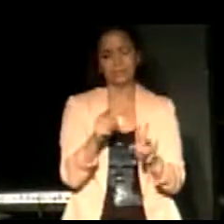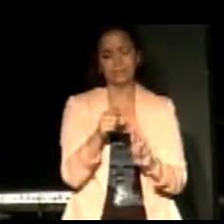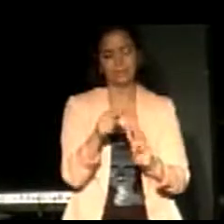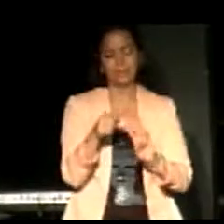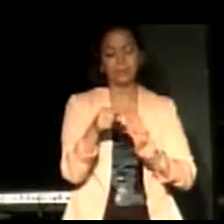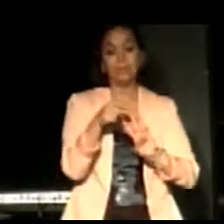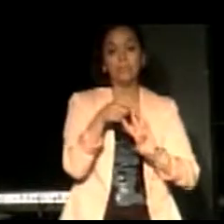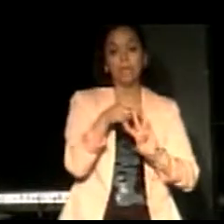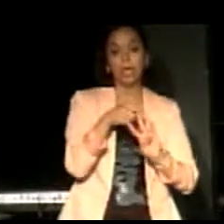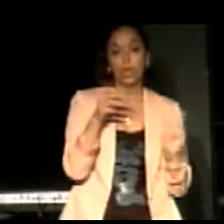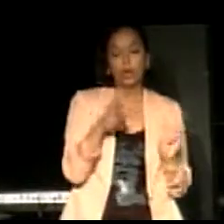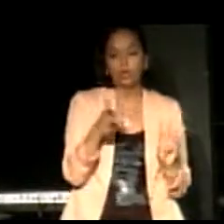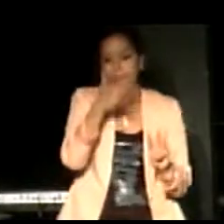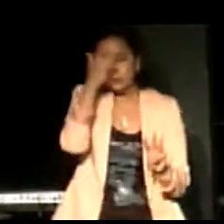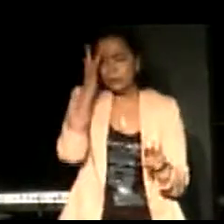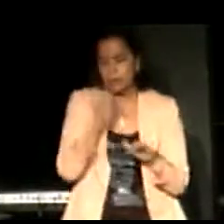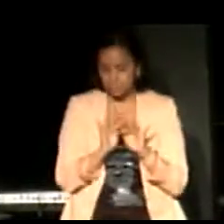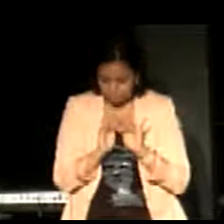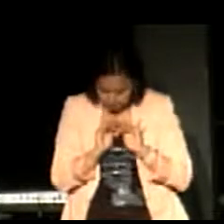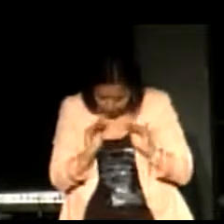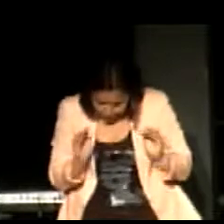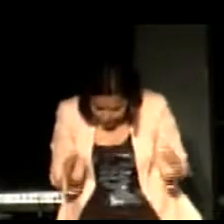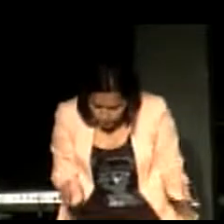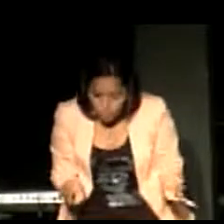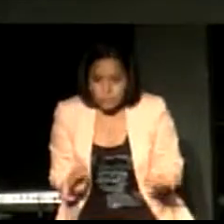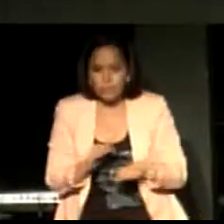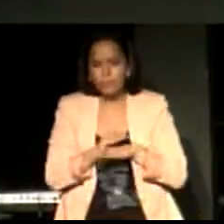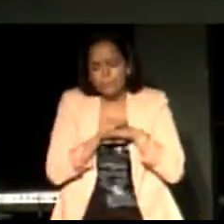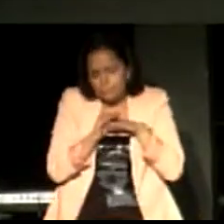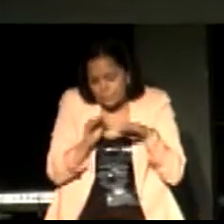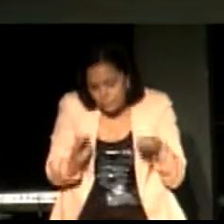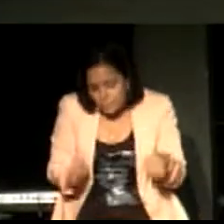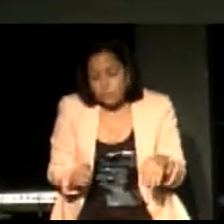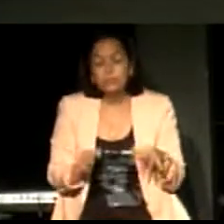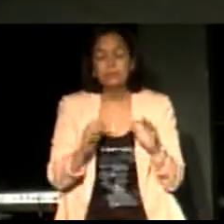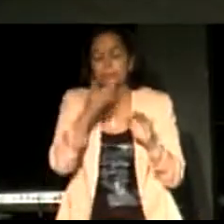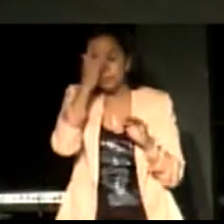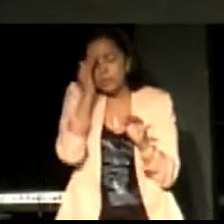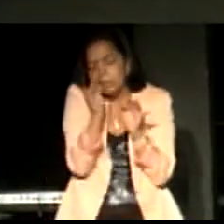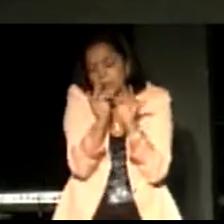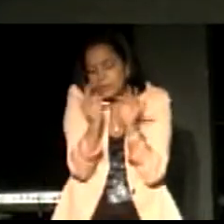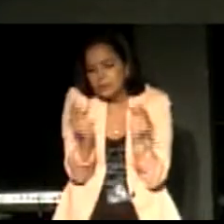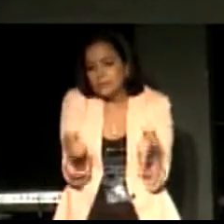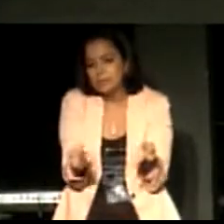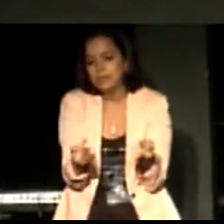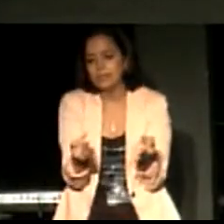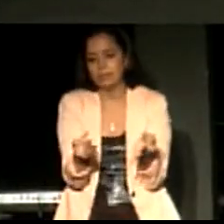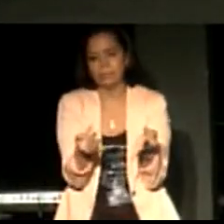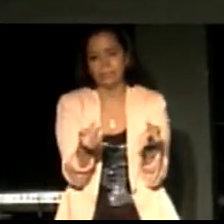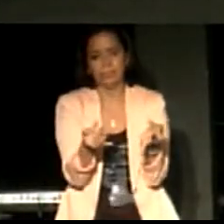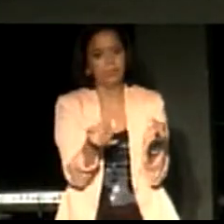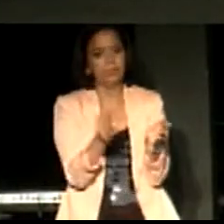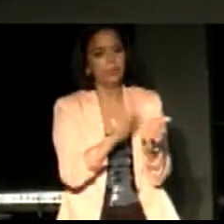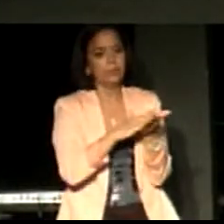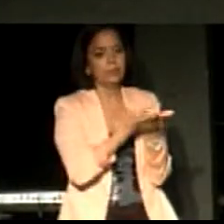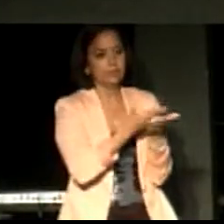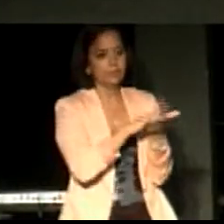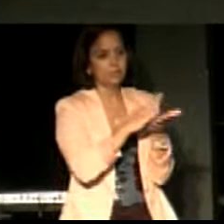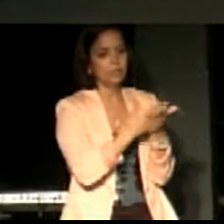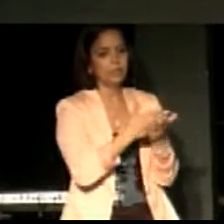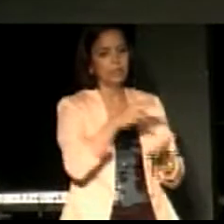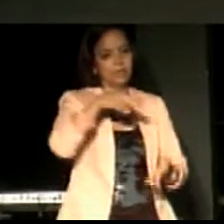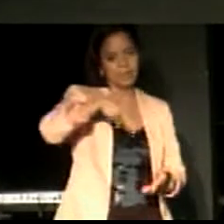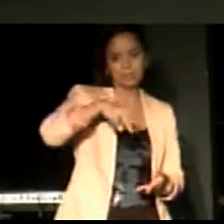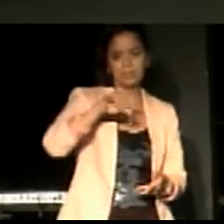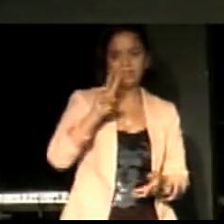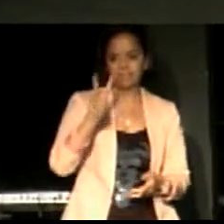Bem-aventurados os humildes. Isto porque estamos seguindo aqui a tradução da NVI. Na NVI, se